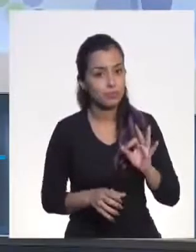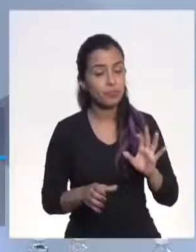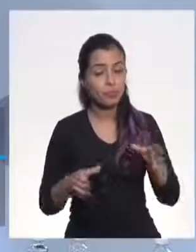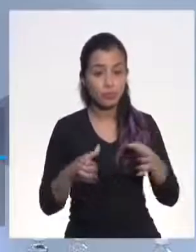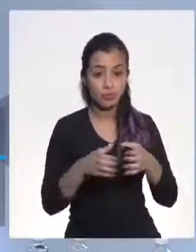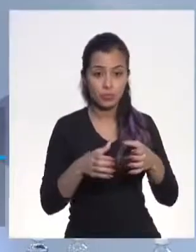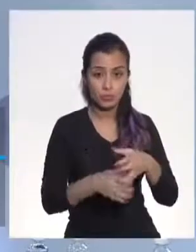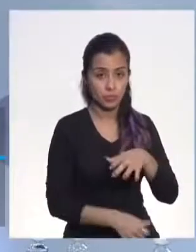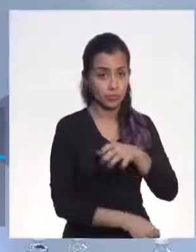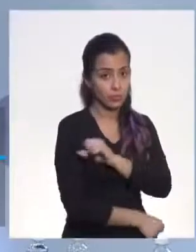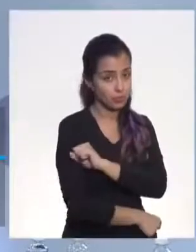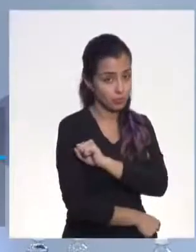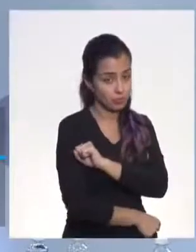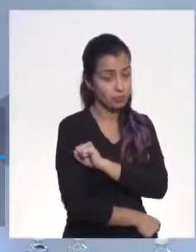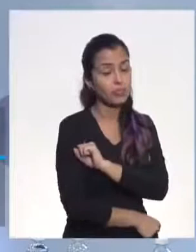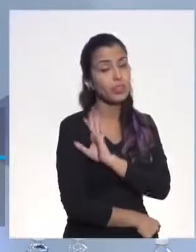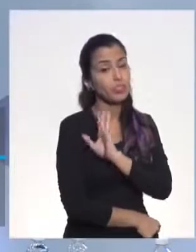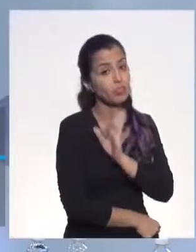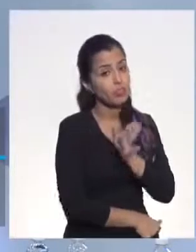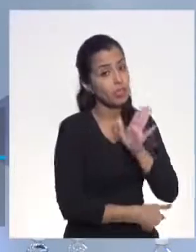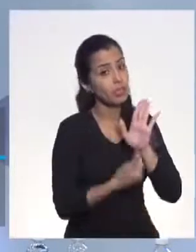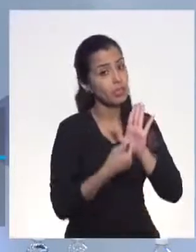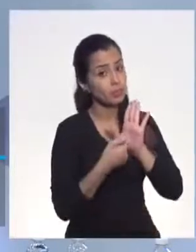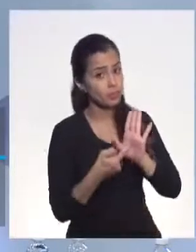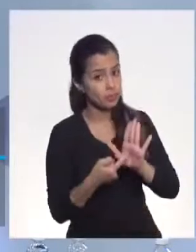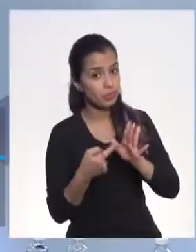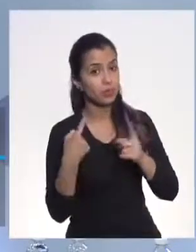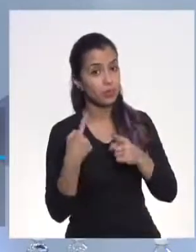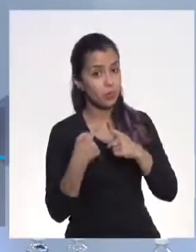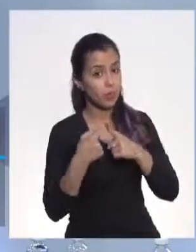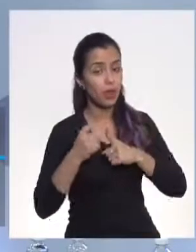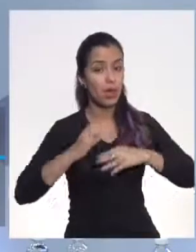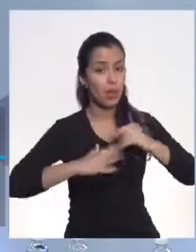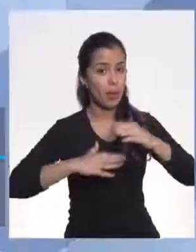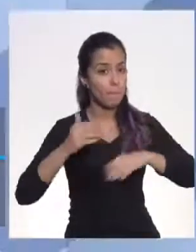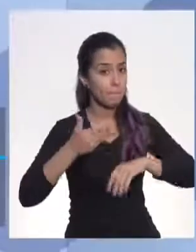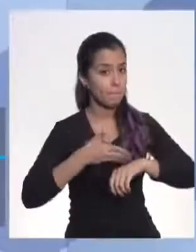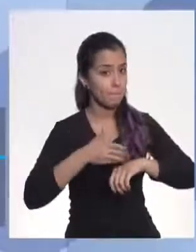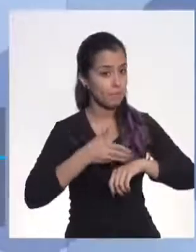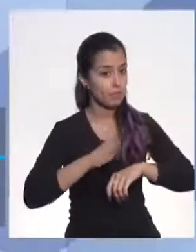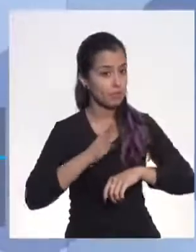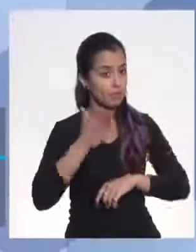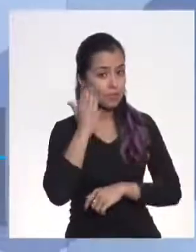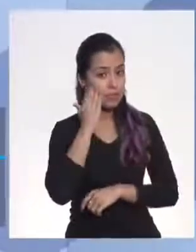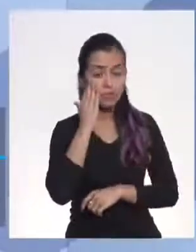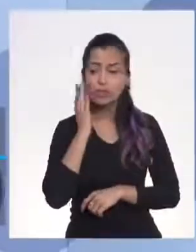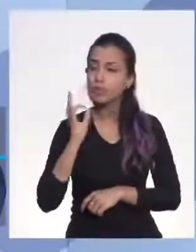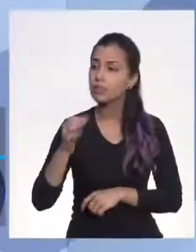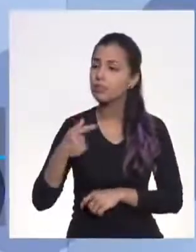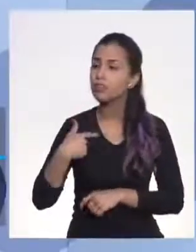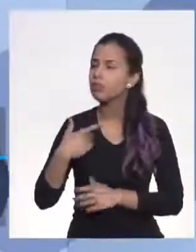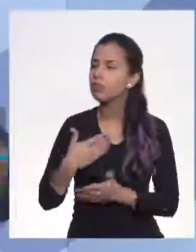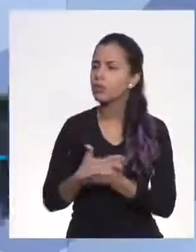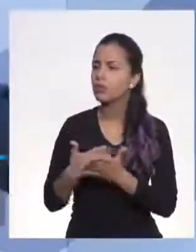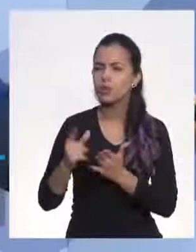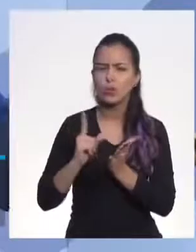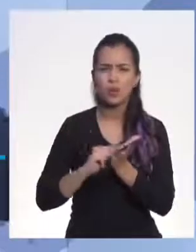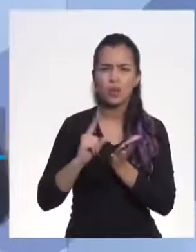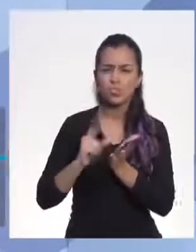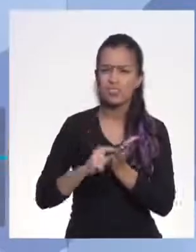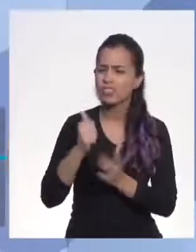oitavão a gente já viu trazendo aí porque era dentro das habilidades que ele e não começou esse bimestre com que artigo